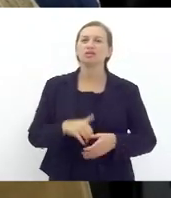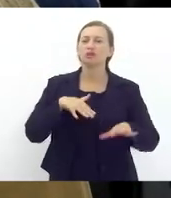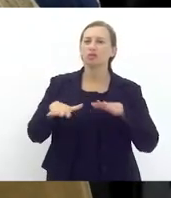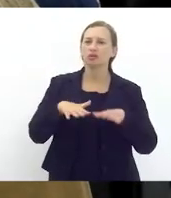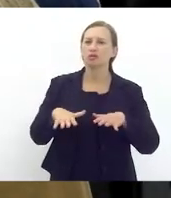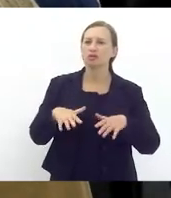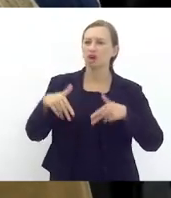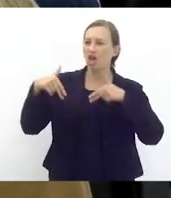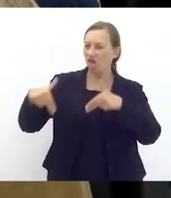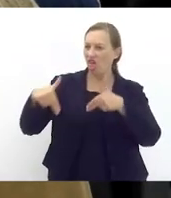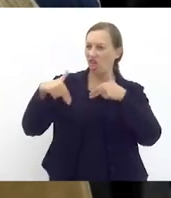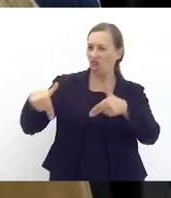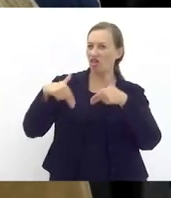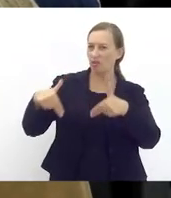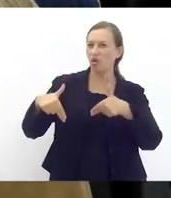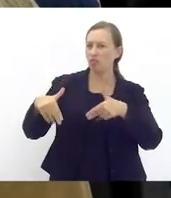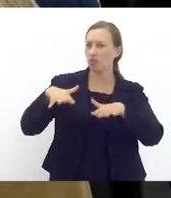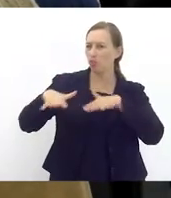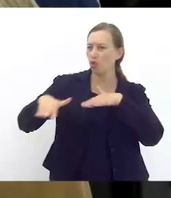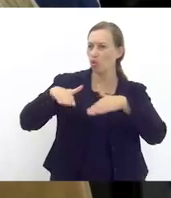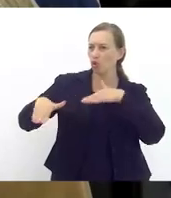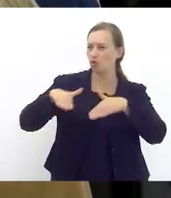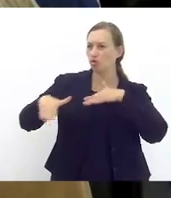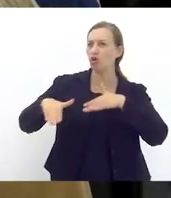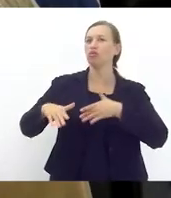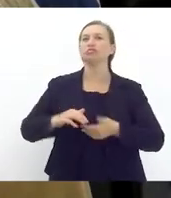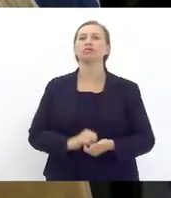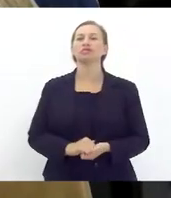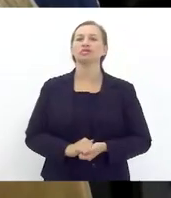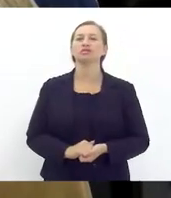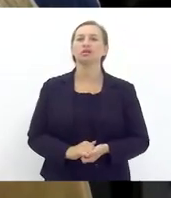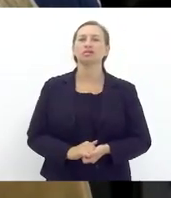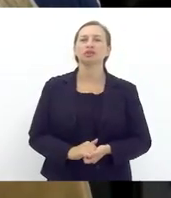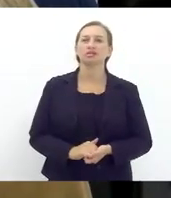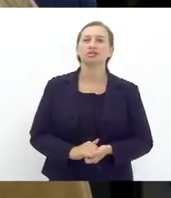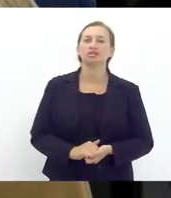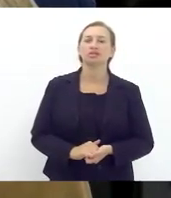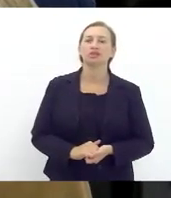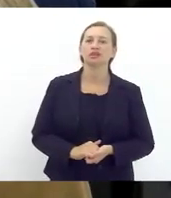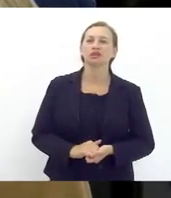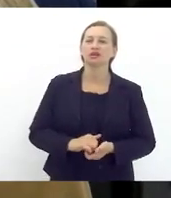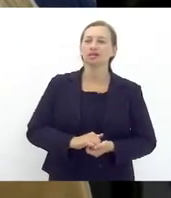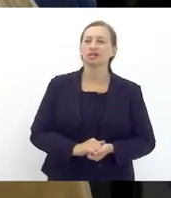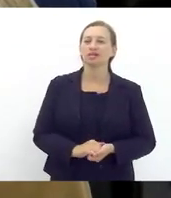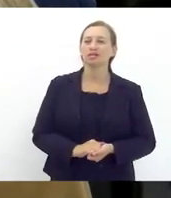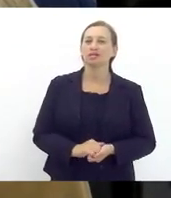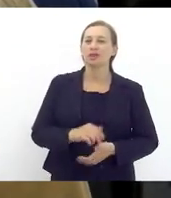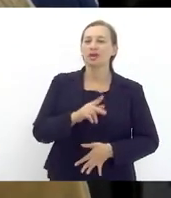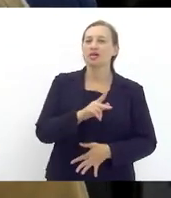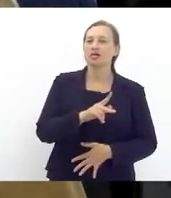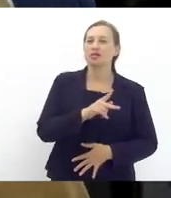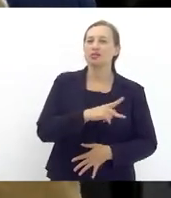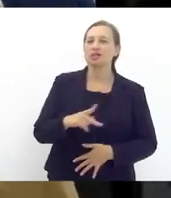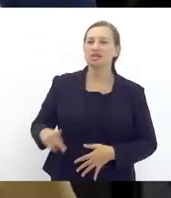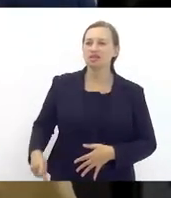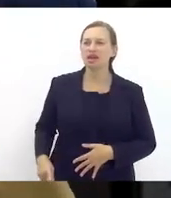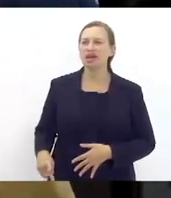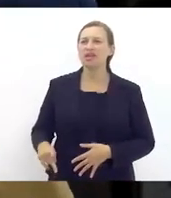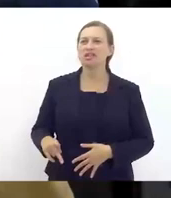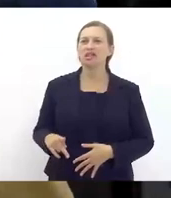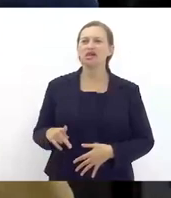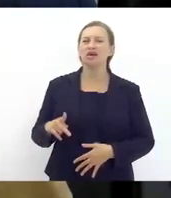hip hop em peso e a mãe Jussara de Iemanjá presidenta do Conselho de Cultura de São Gonçalo